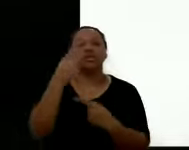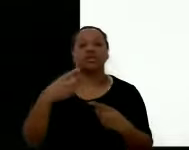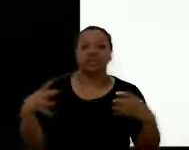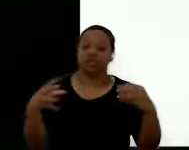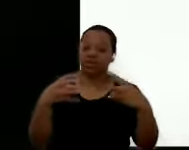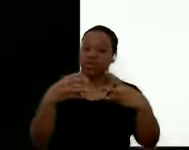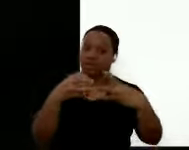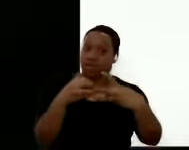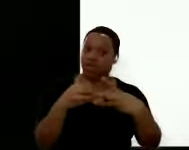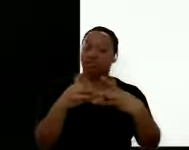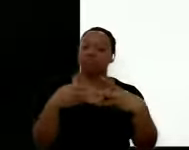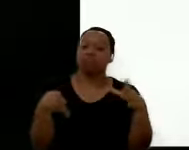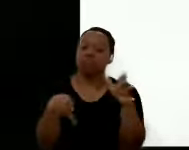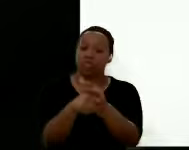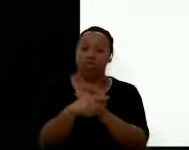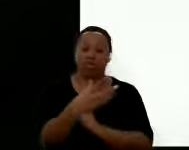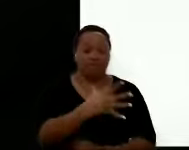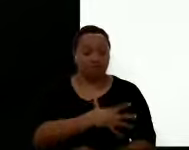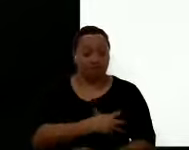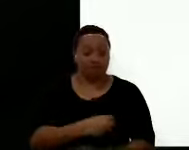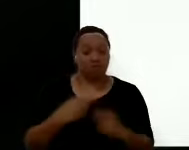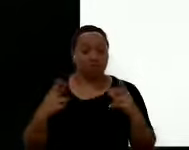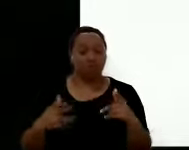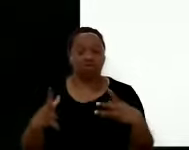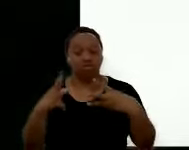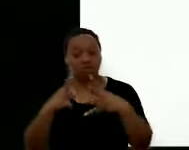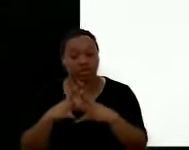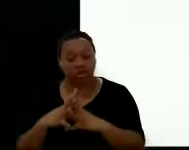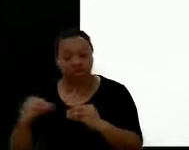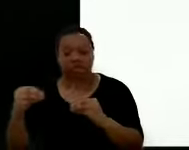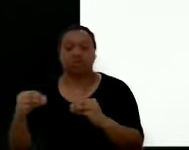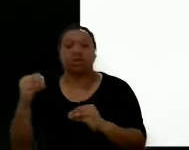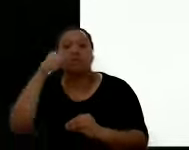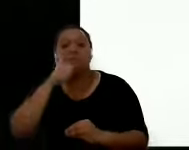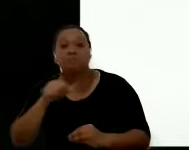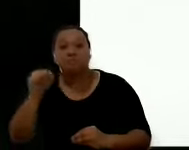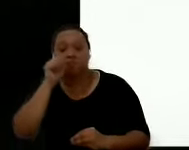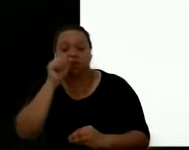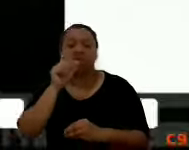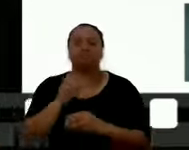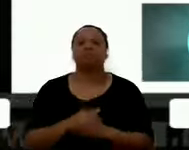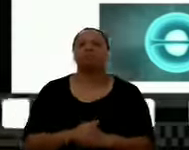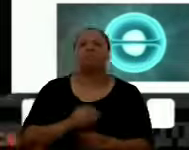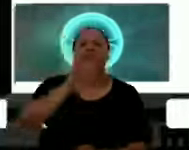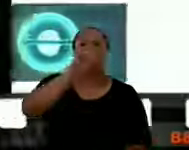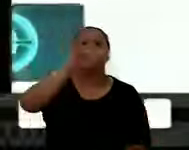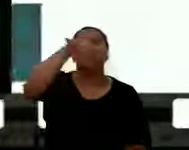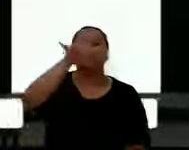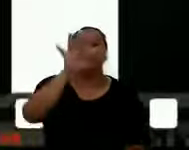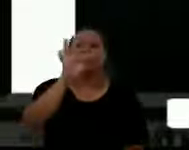si mesma. As células filhas são idênticas à célula mãe.